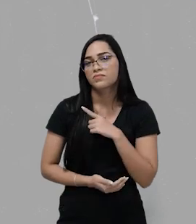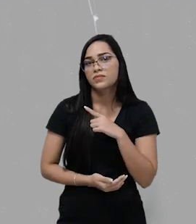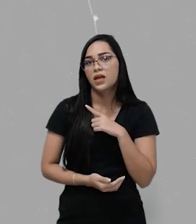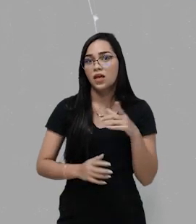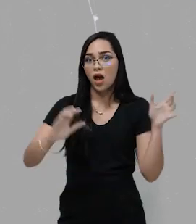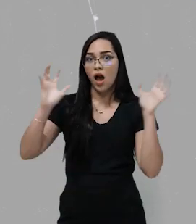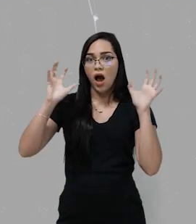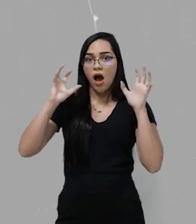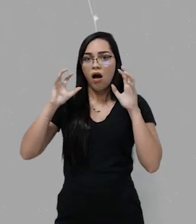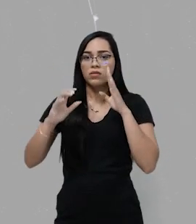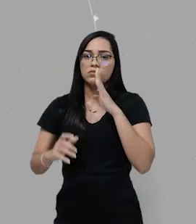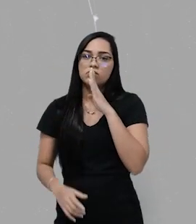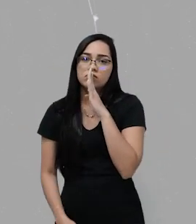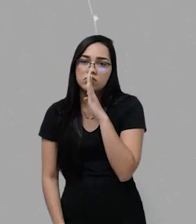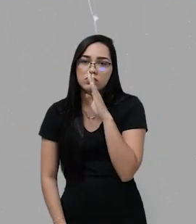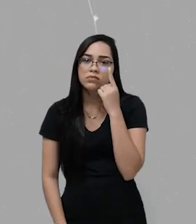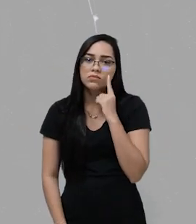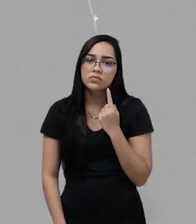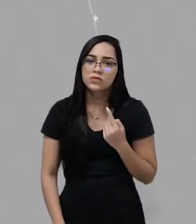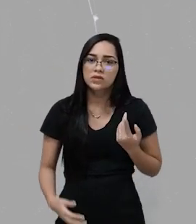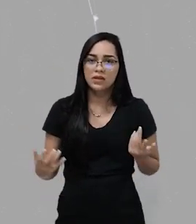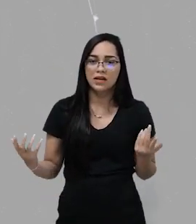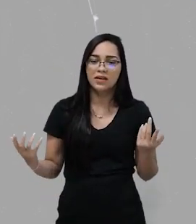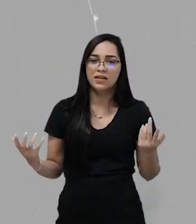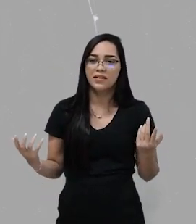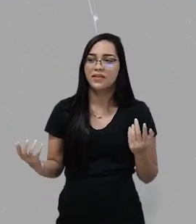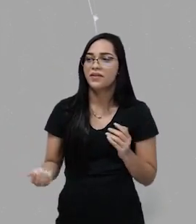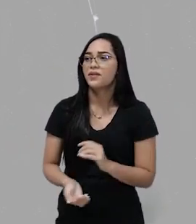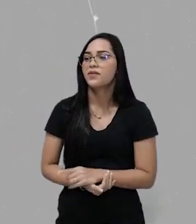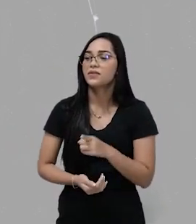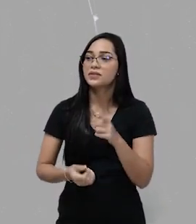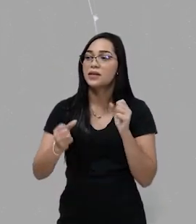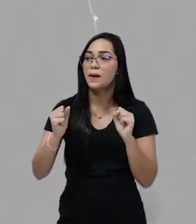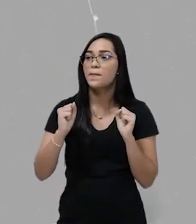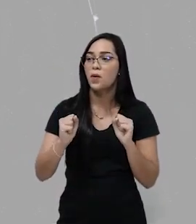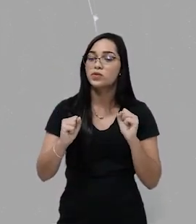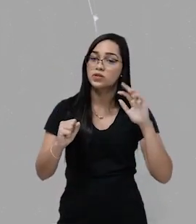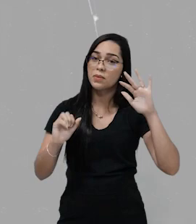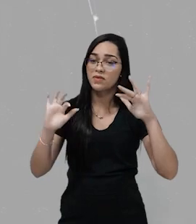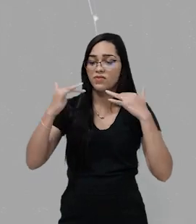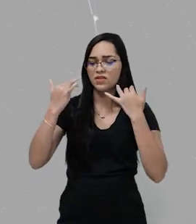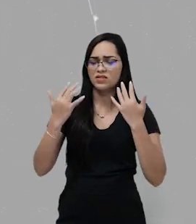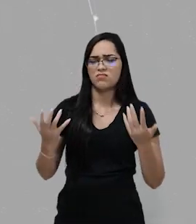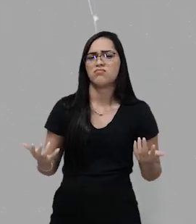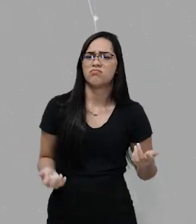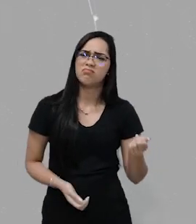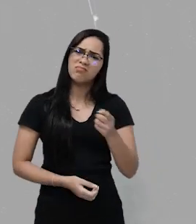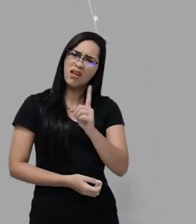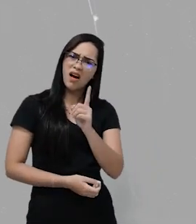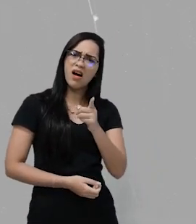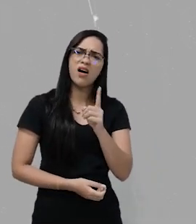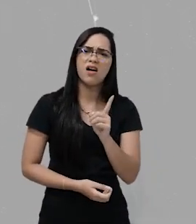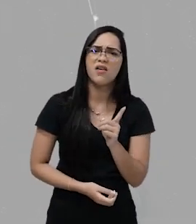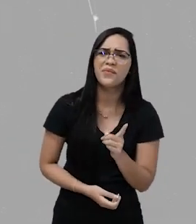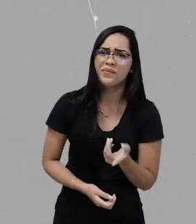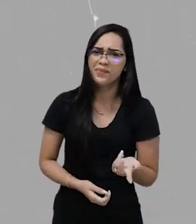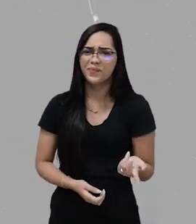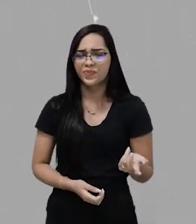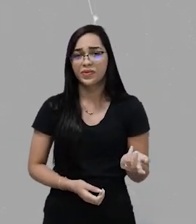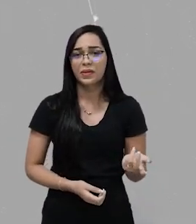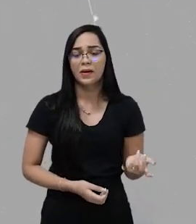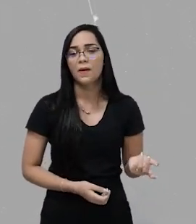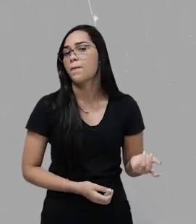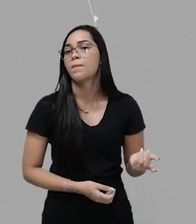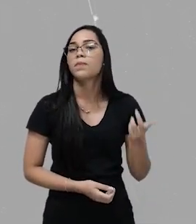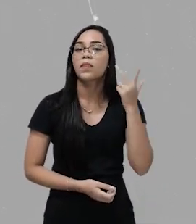uma tragédia, ela não vai chorar. Então, daí varia, né? Você pode estar me assistindo e dizer assim, não, Cacau, que nada,